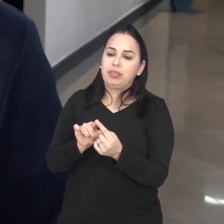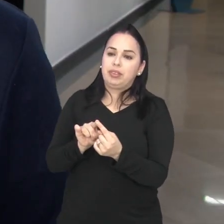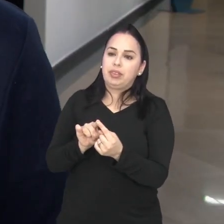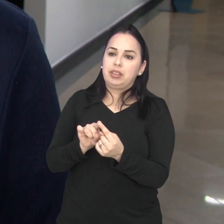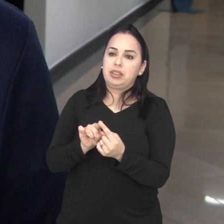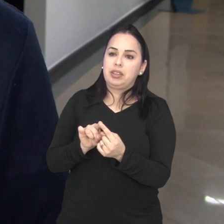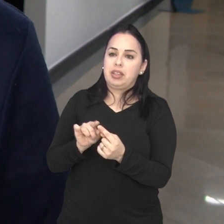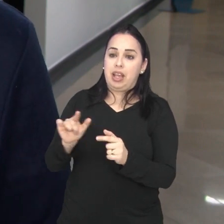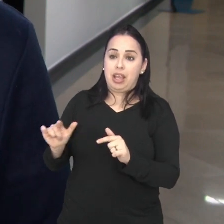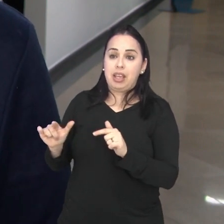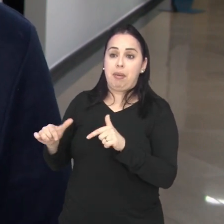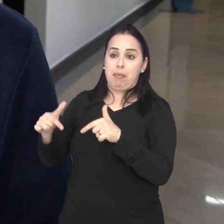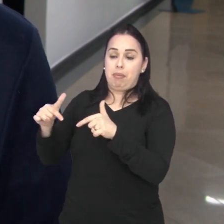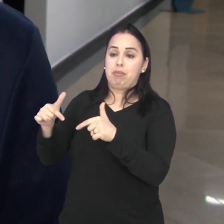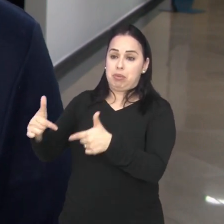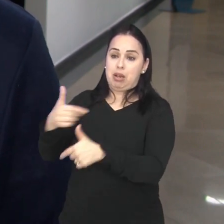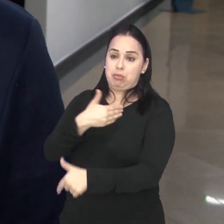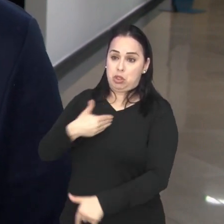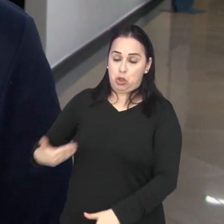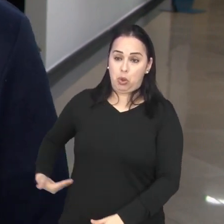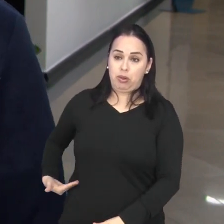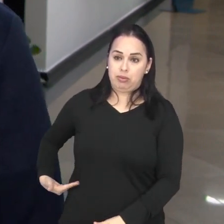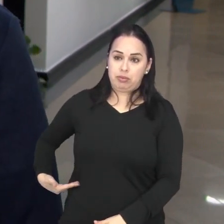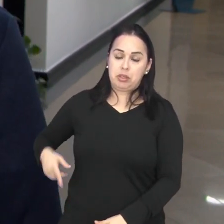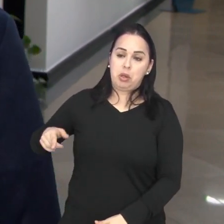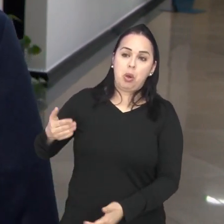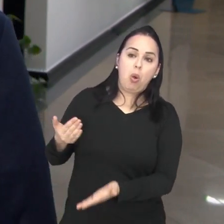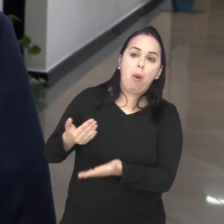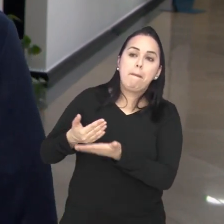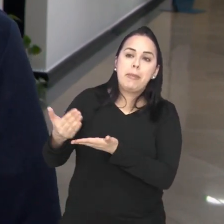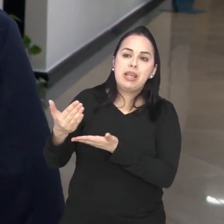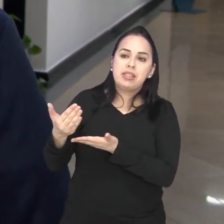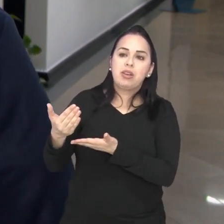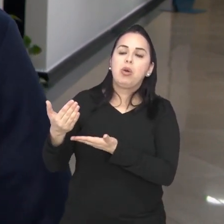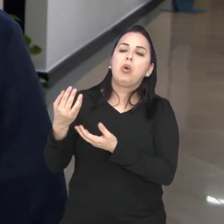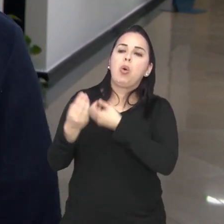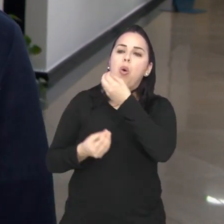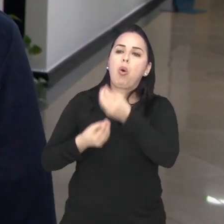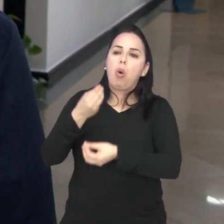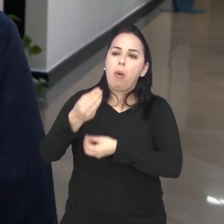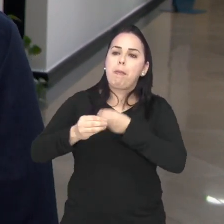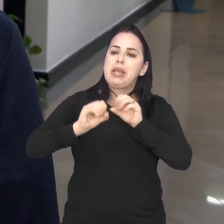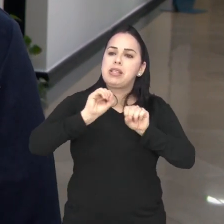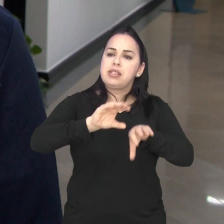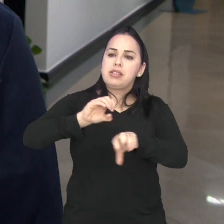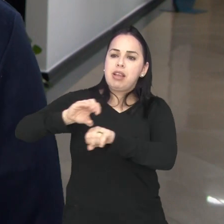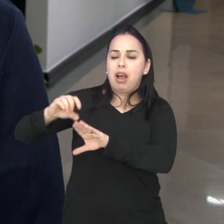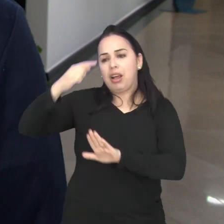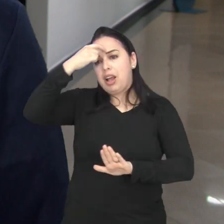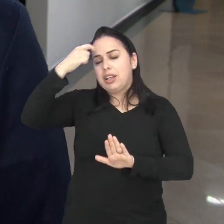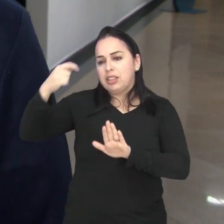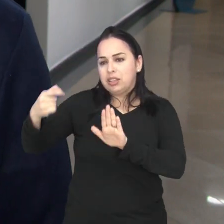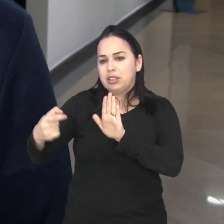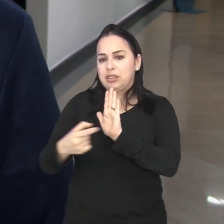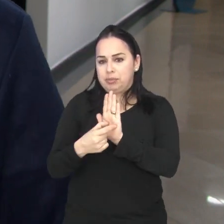é fazer com que o poder público inicie a discussão sobre a inteligência artificial e, junto